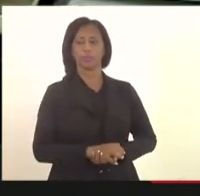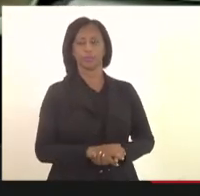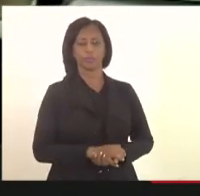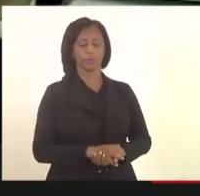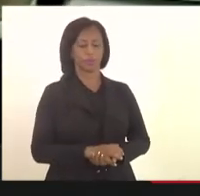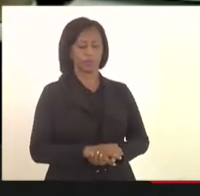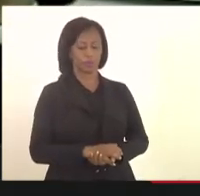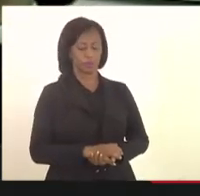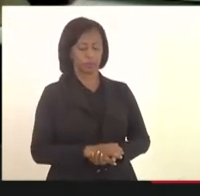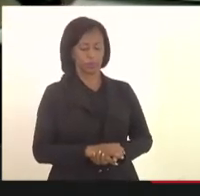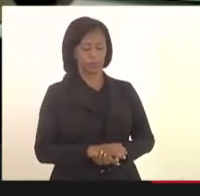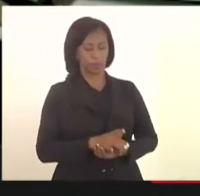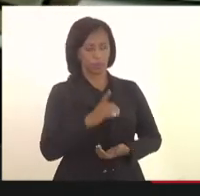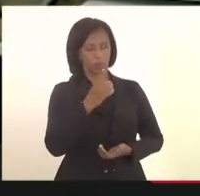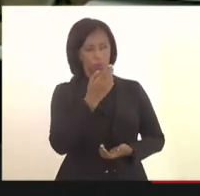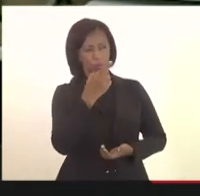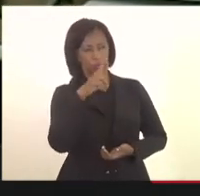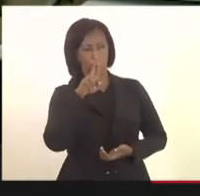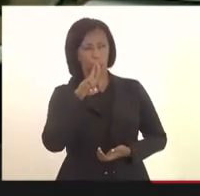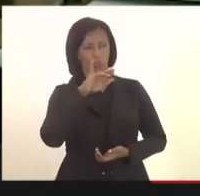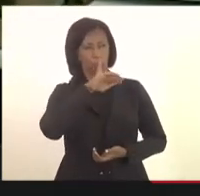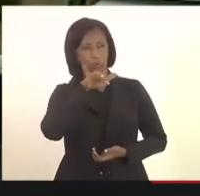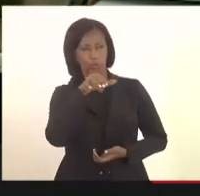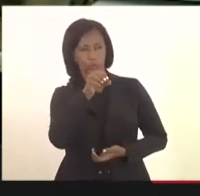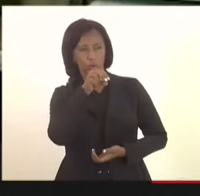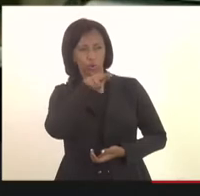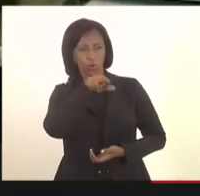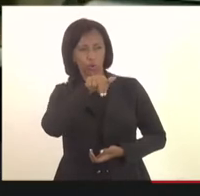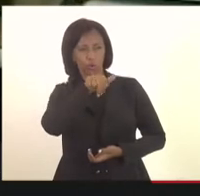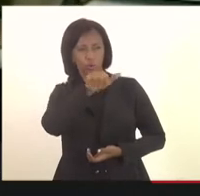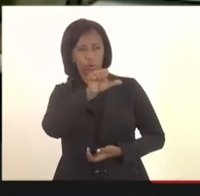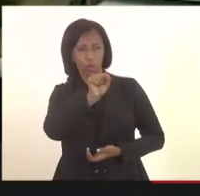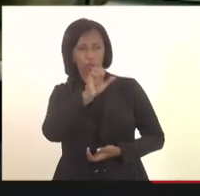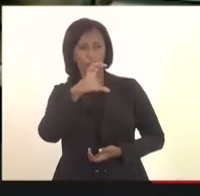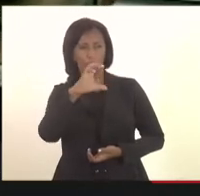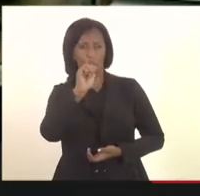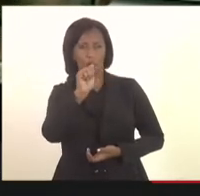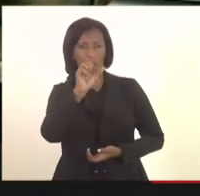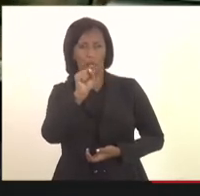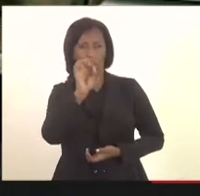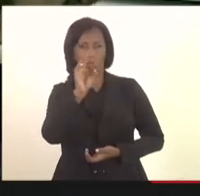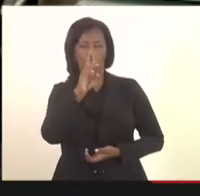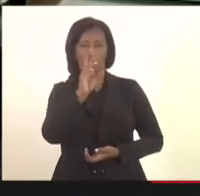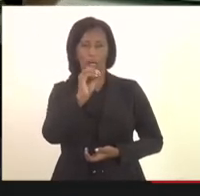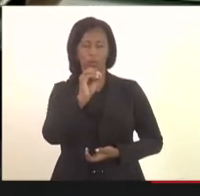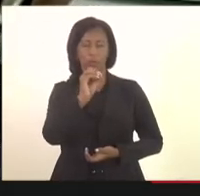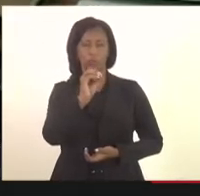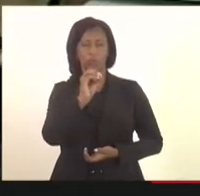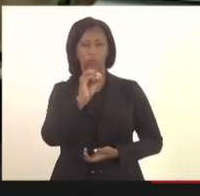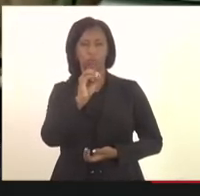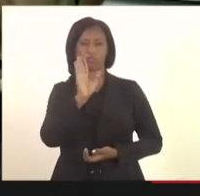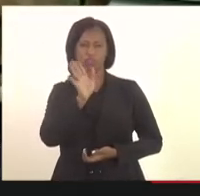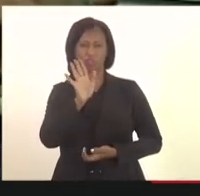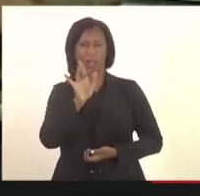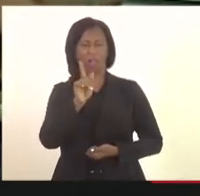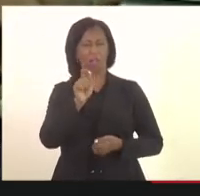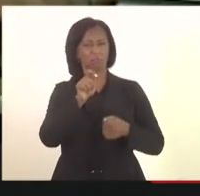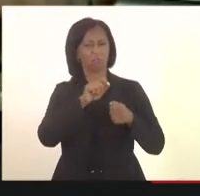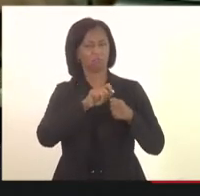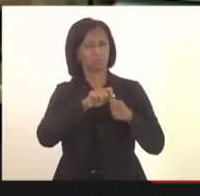O doutor Jonas Castro fez uma preleção